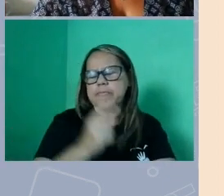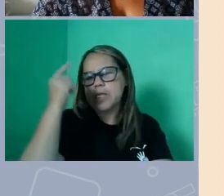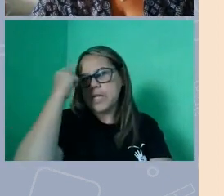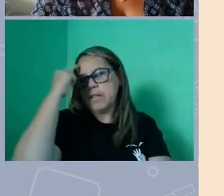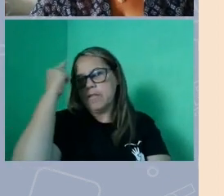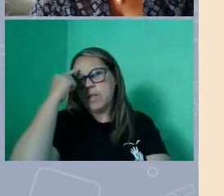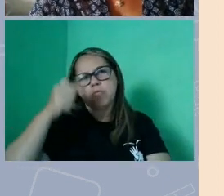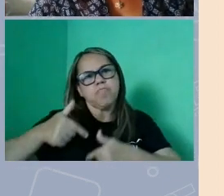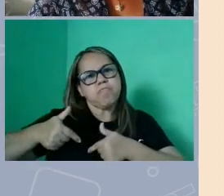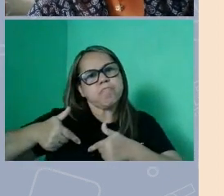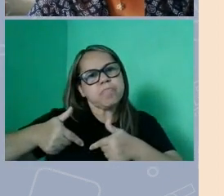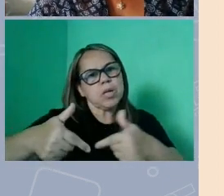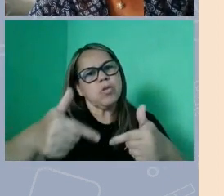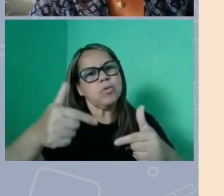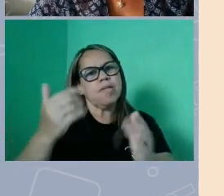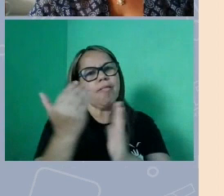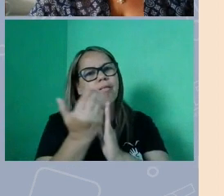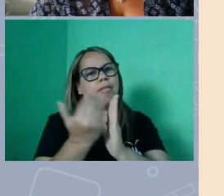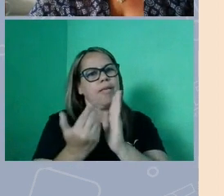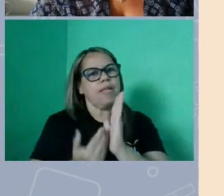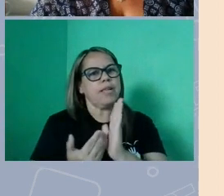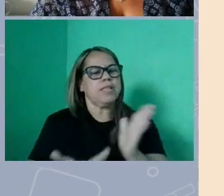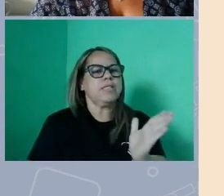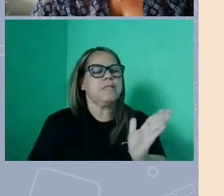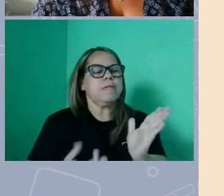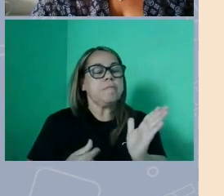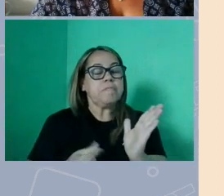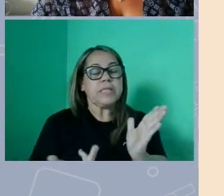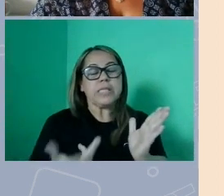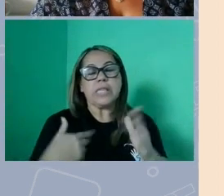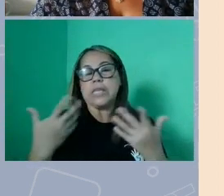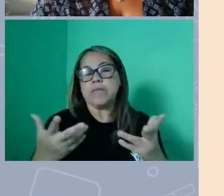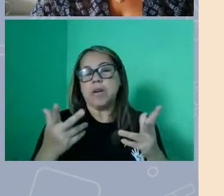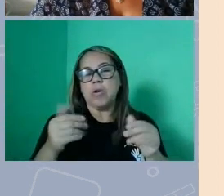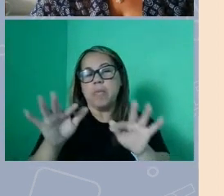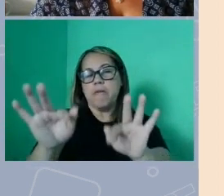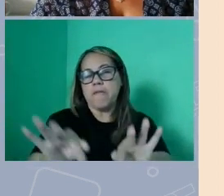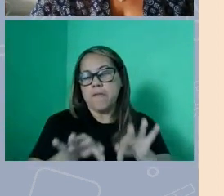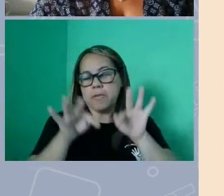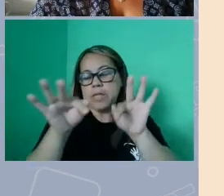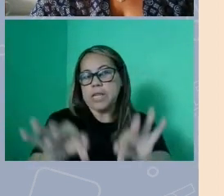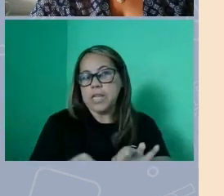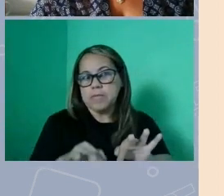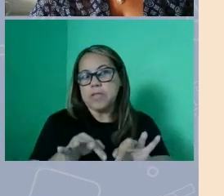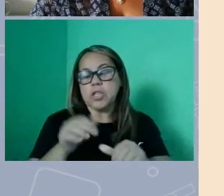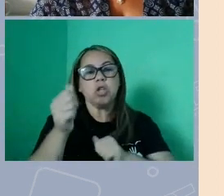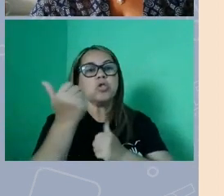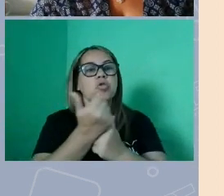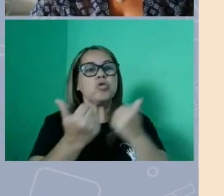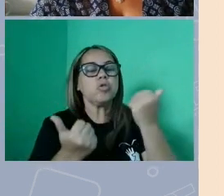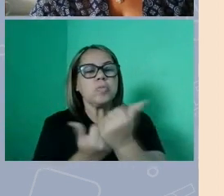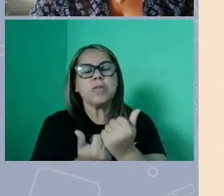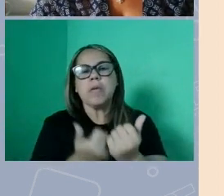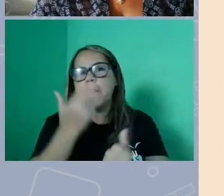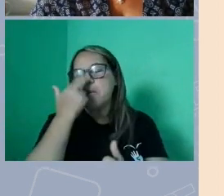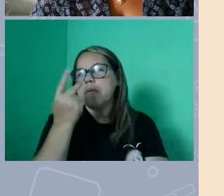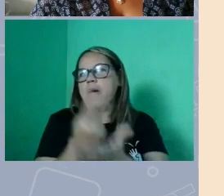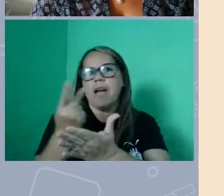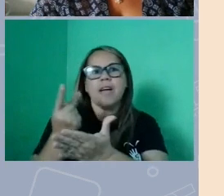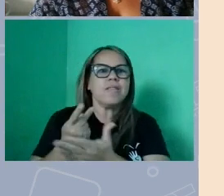classe das classes sociais portanto assim como o feudalismo havia substituído o mesmo se daria com a sociedade